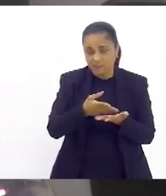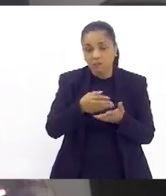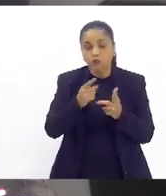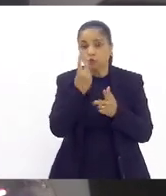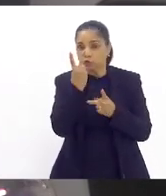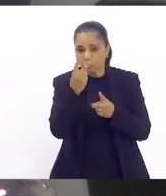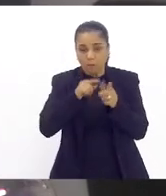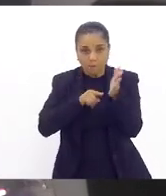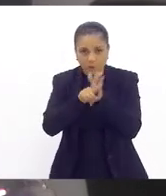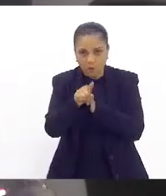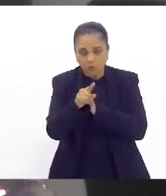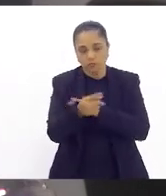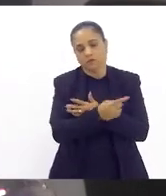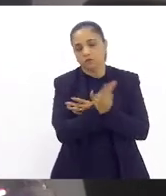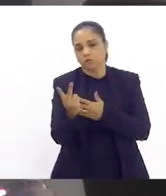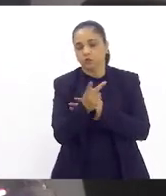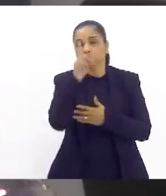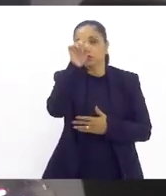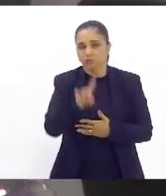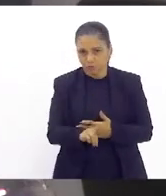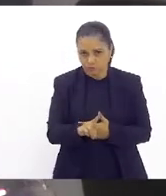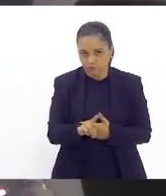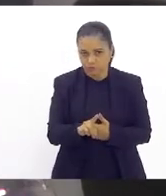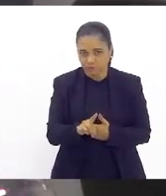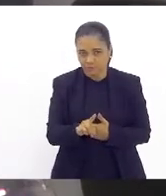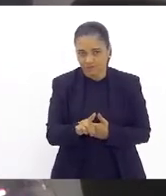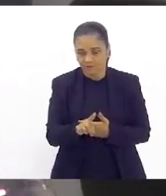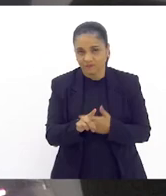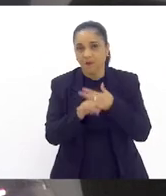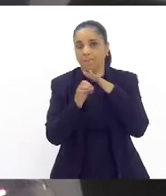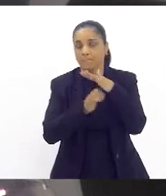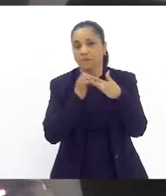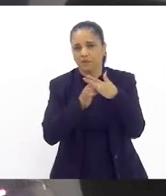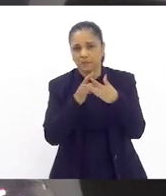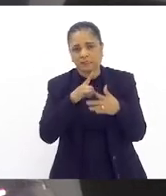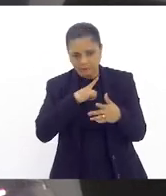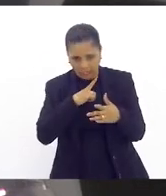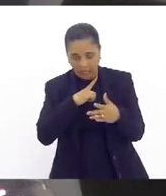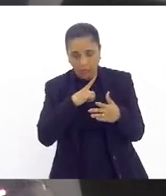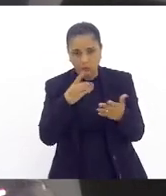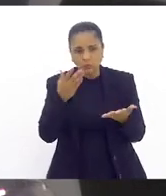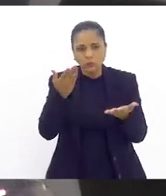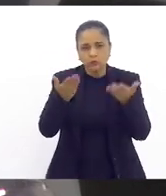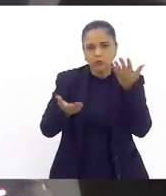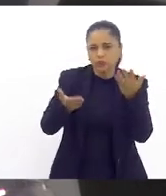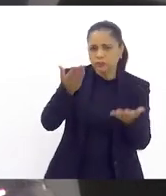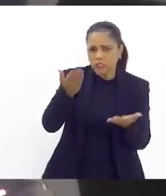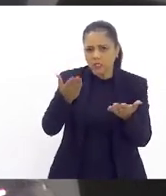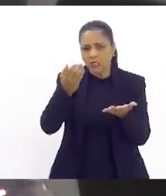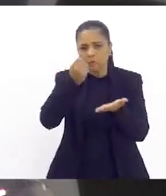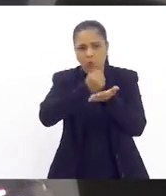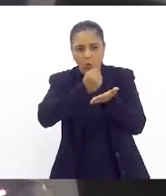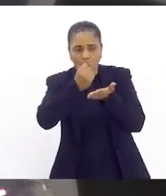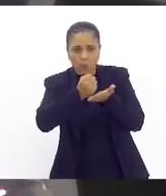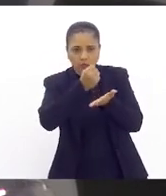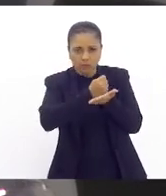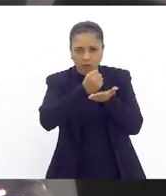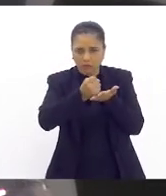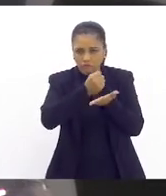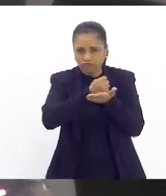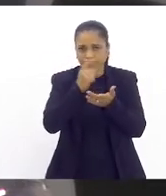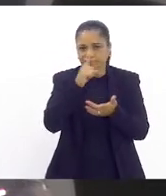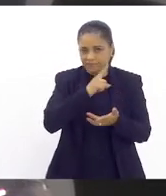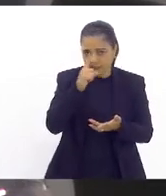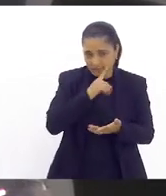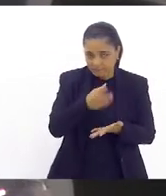são as seguintes existe esse desequilíbrio enorme nos contratos e